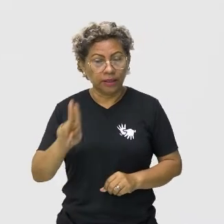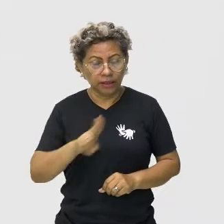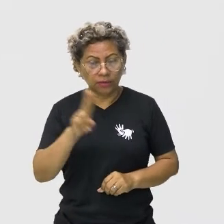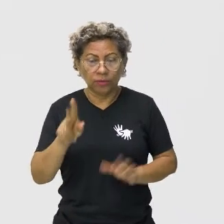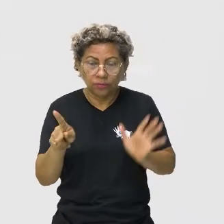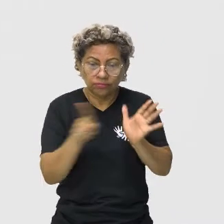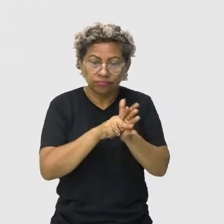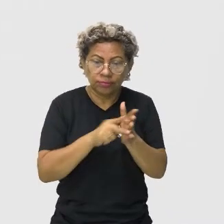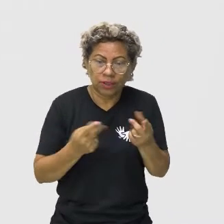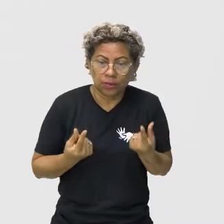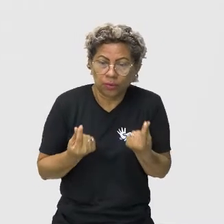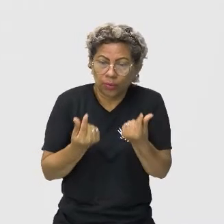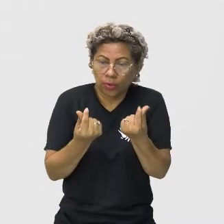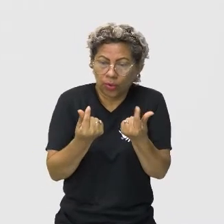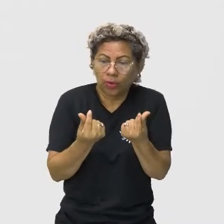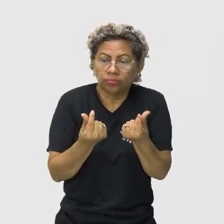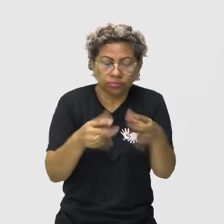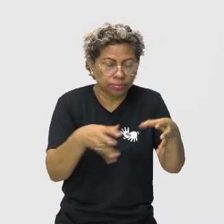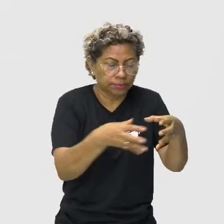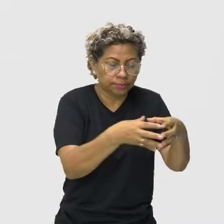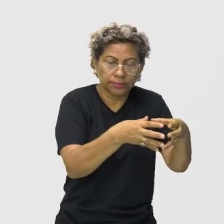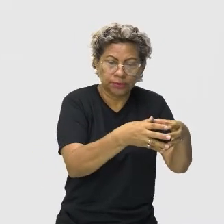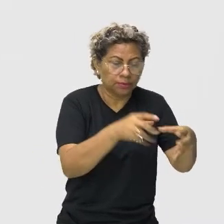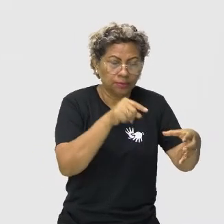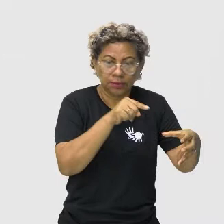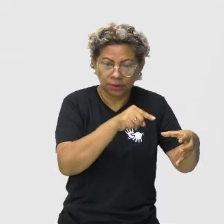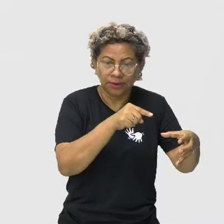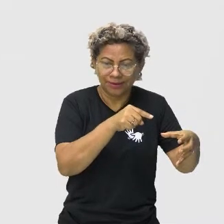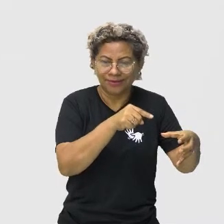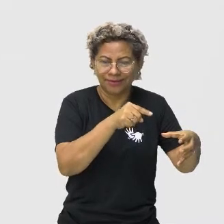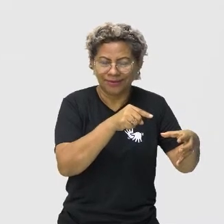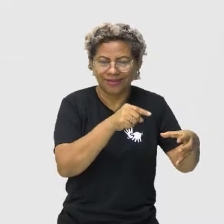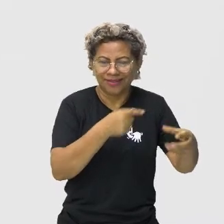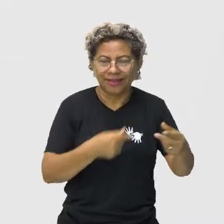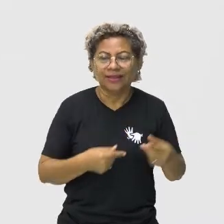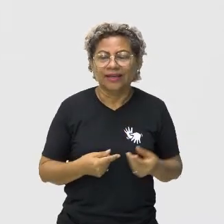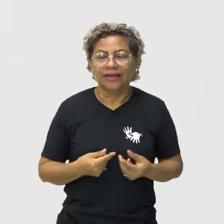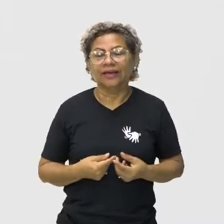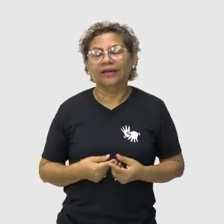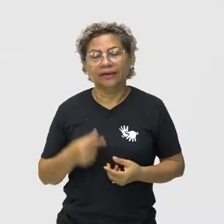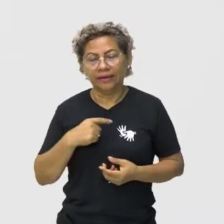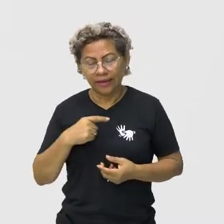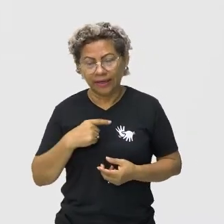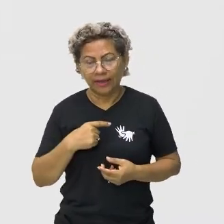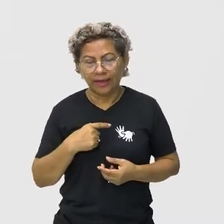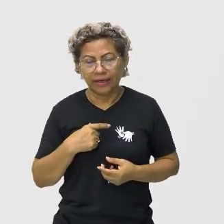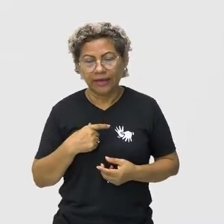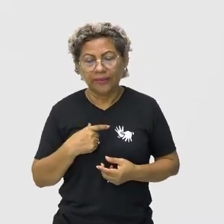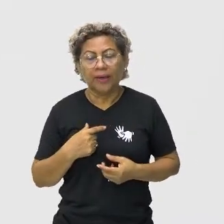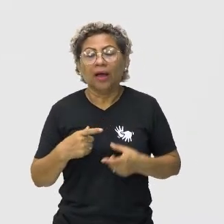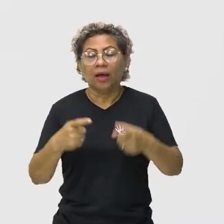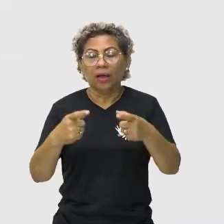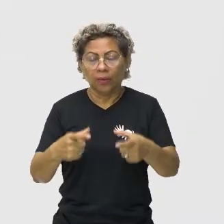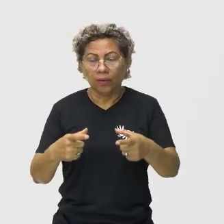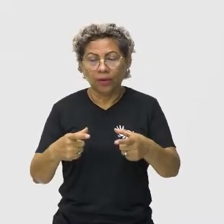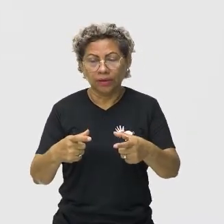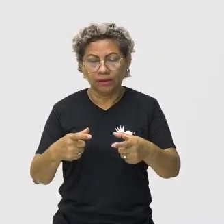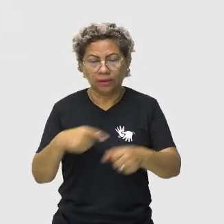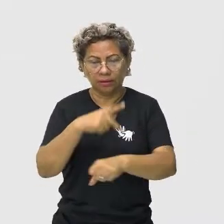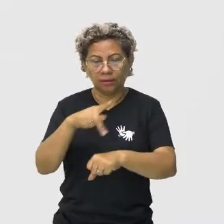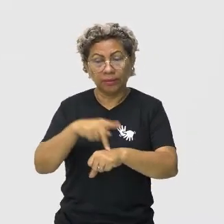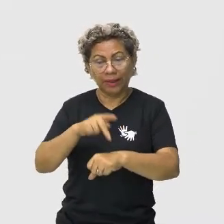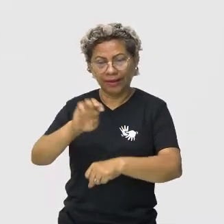União Europeia, que é um bloco econômico, né? Lá na Europa, vários países fazem parte da Europa, mas não são todos,